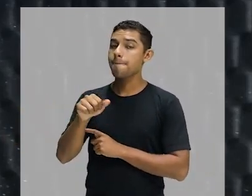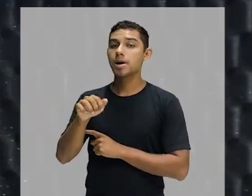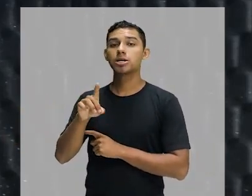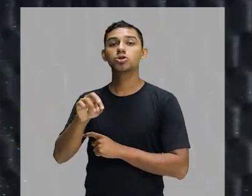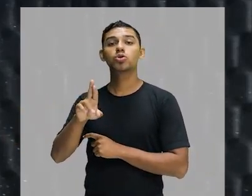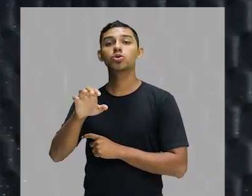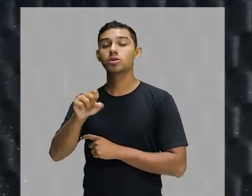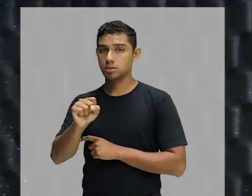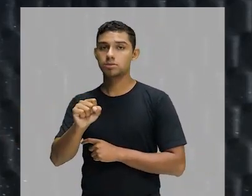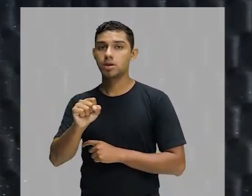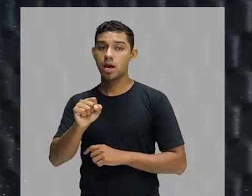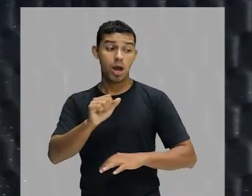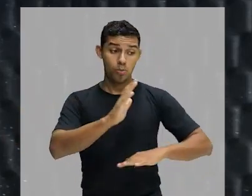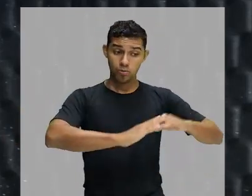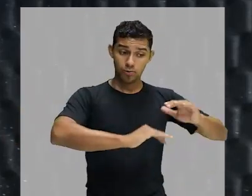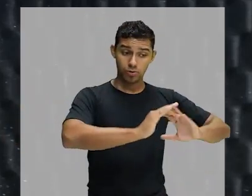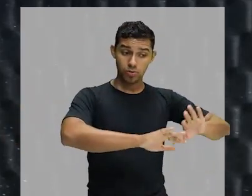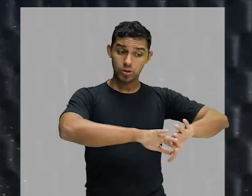profissionais.